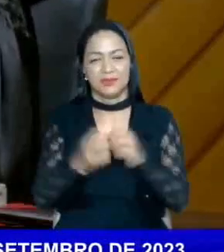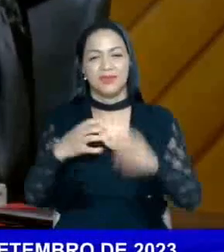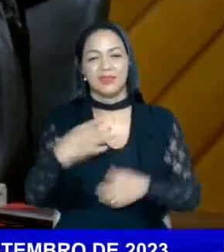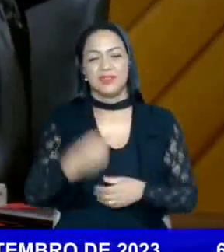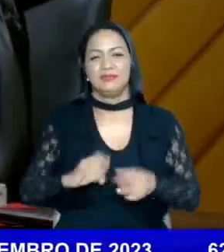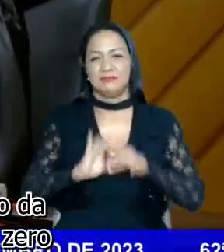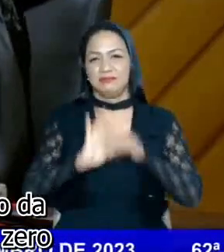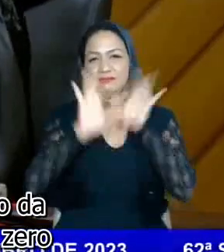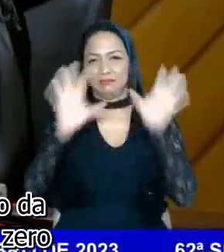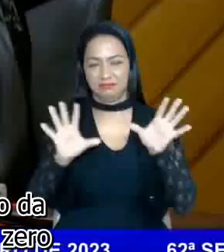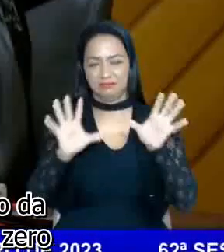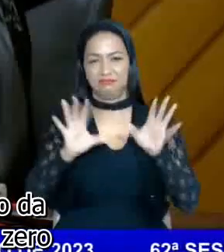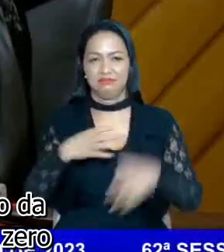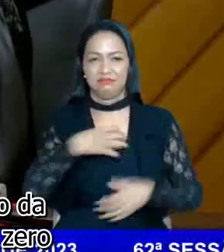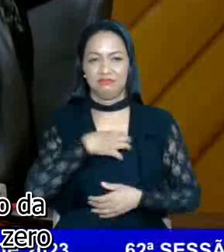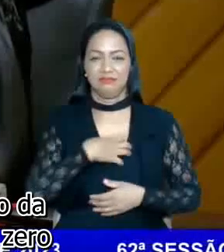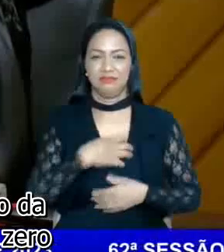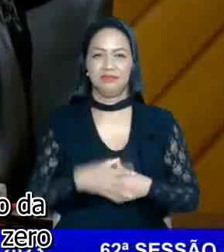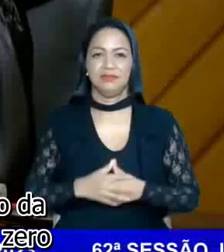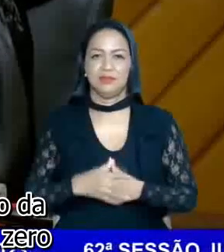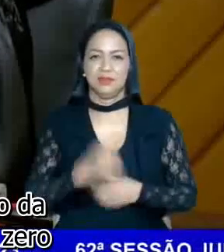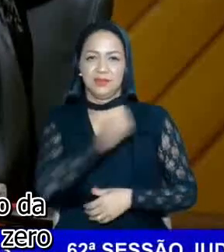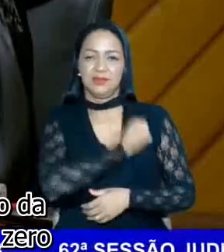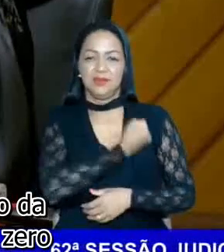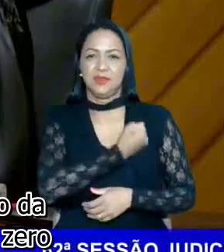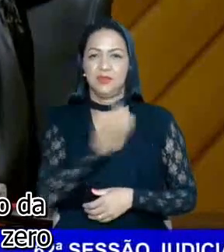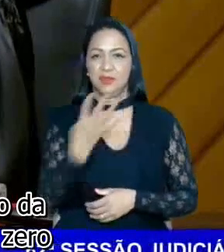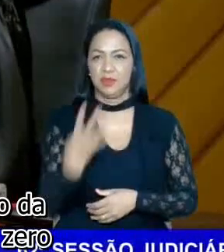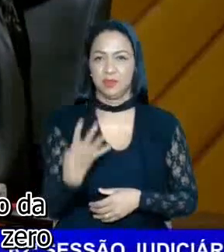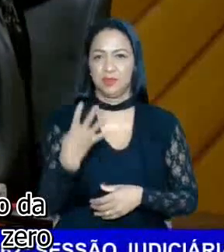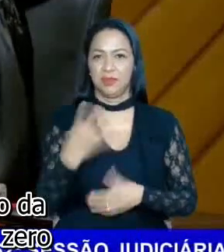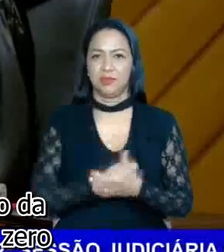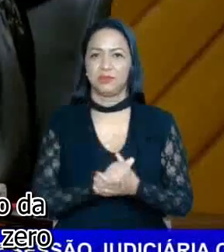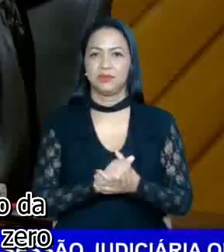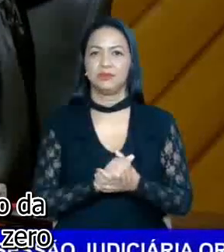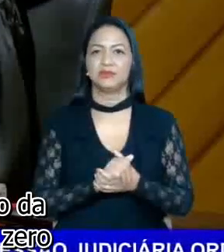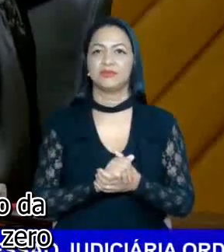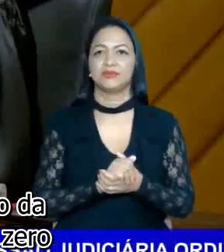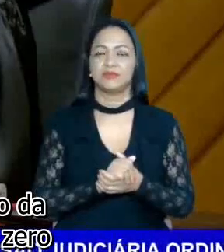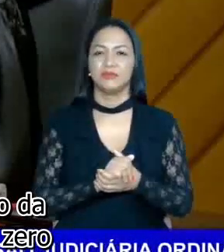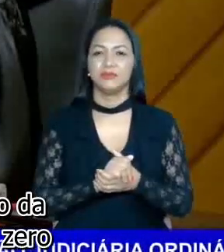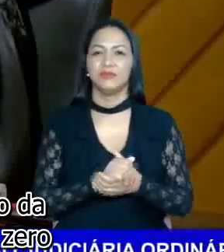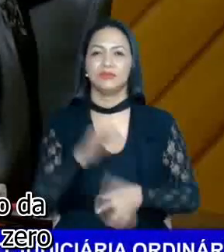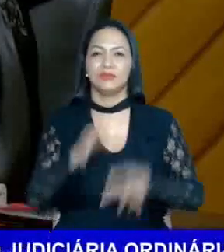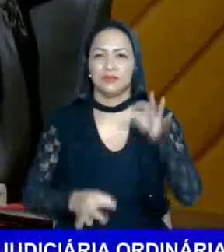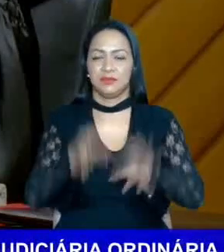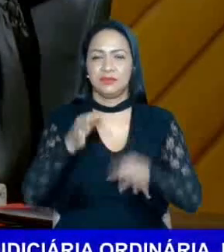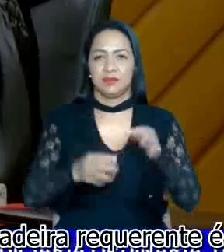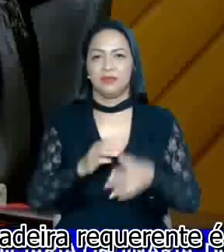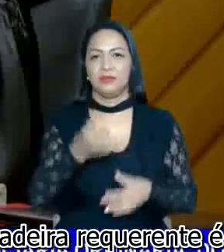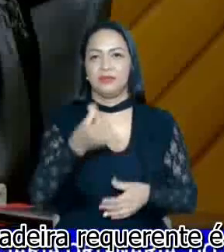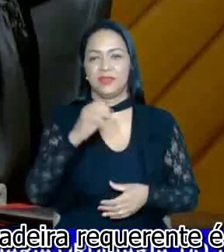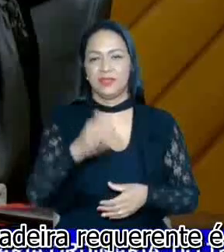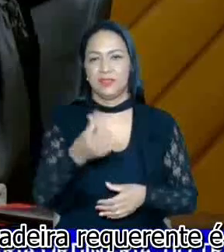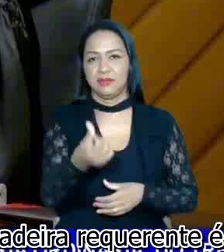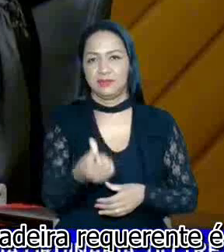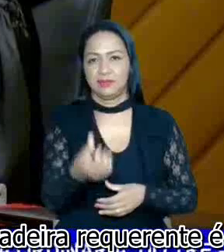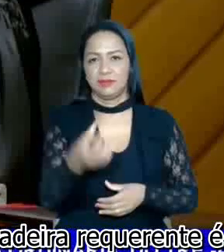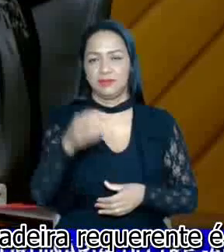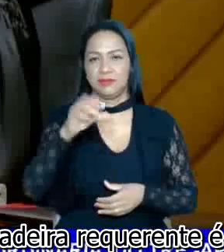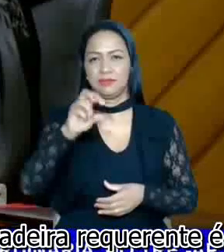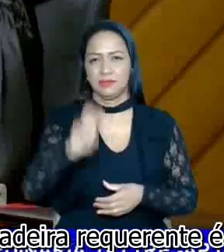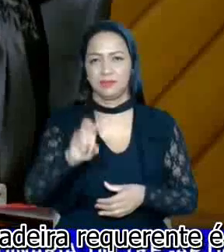casa. Vamos chamar em julgamento o item 4 da pauta, a suspensão de órgão partidário número 06.054